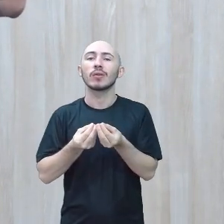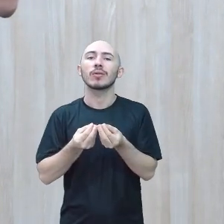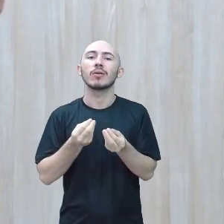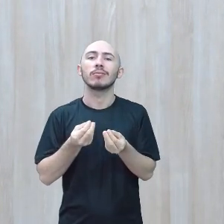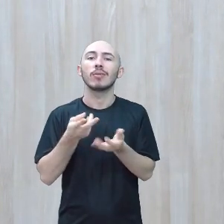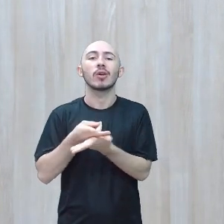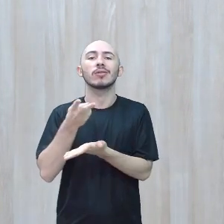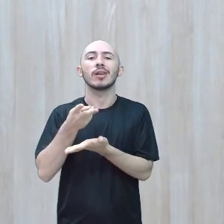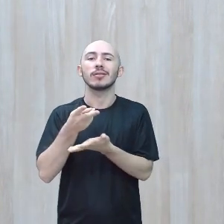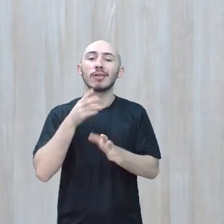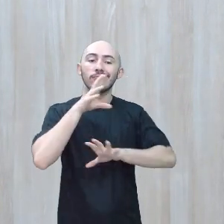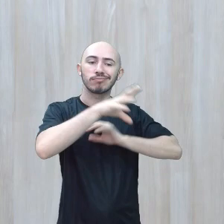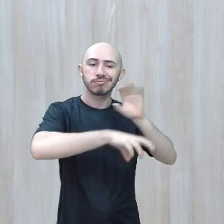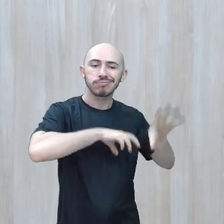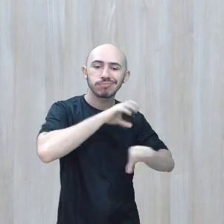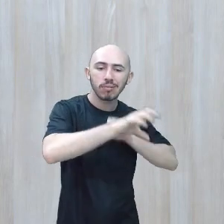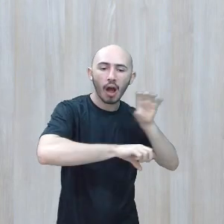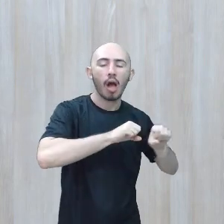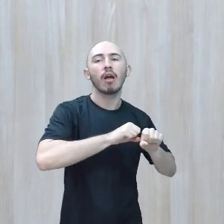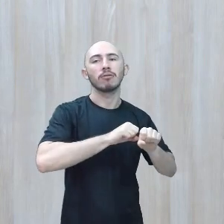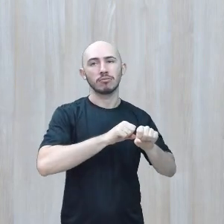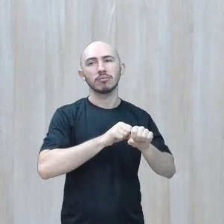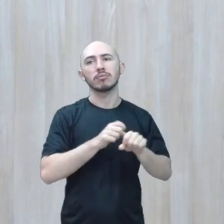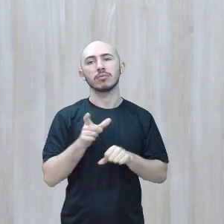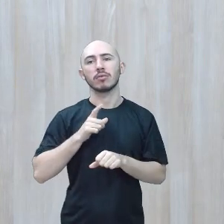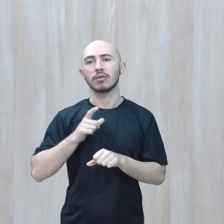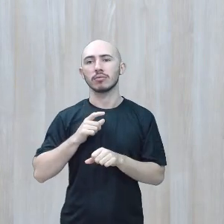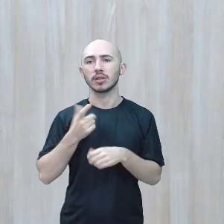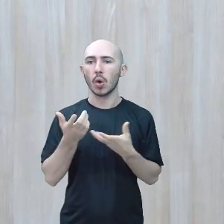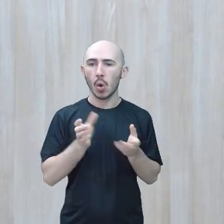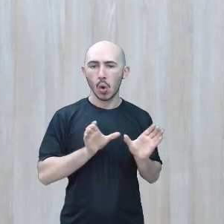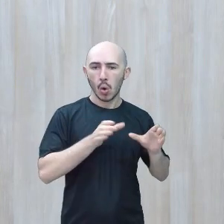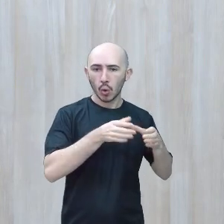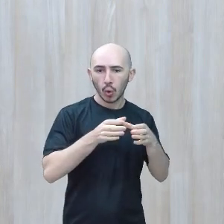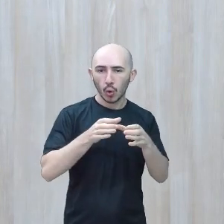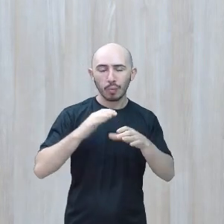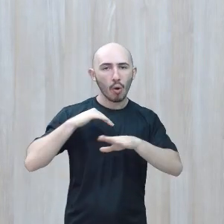ela se dá porque, tipo, nem toda banda de K-pop